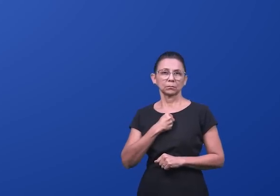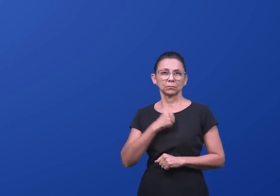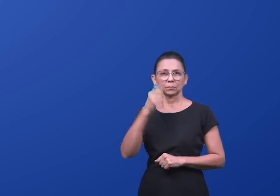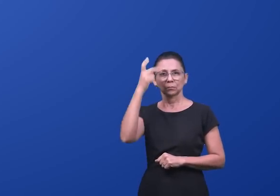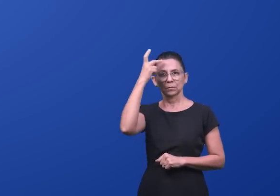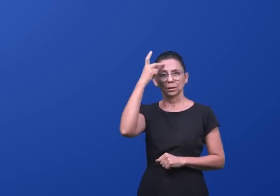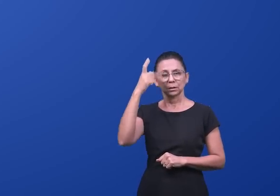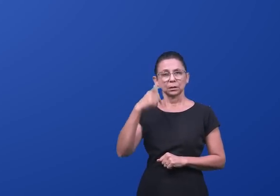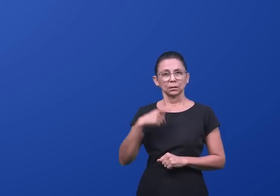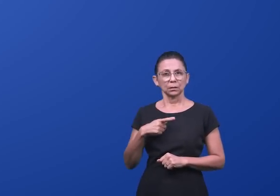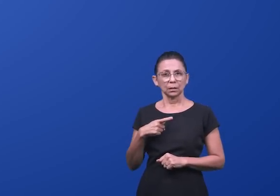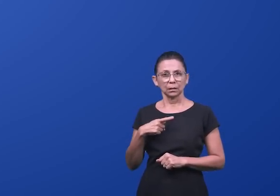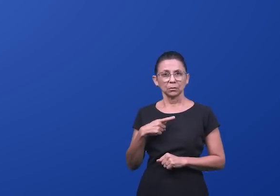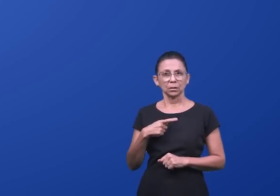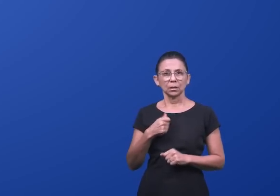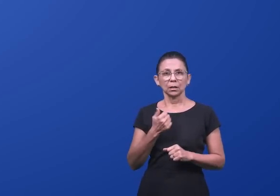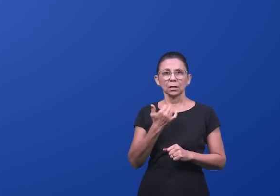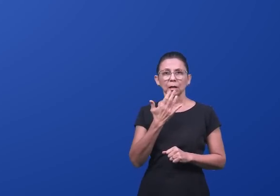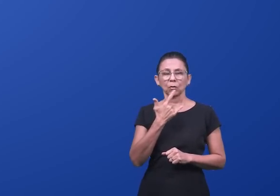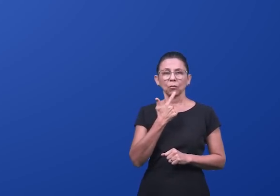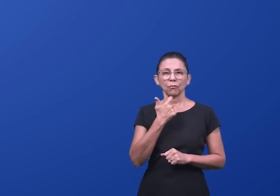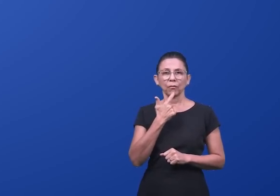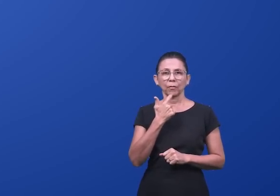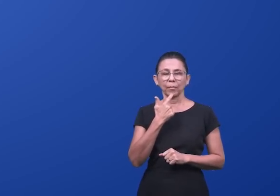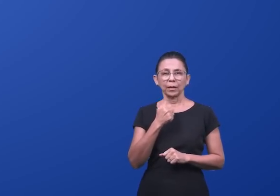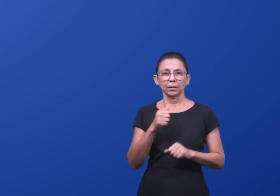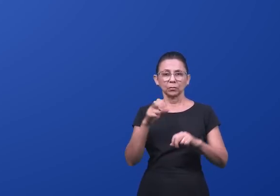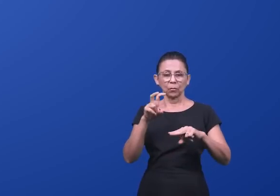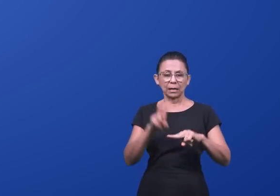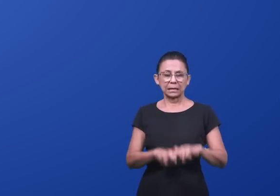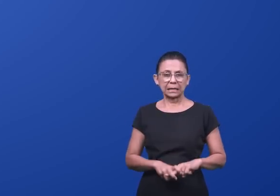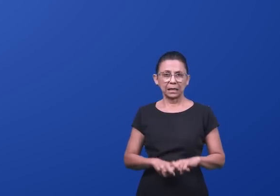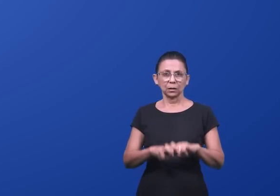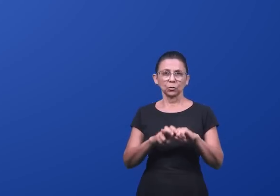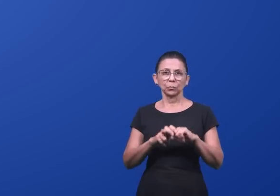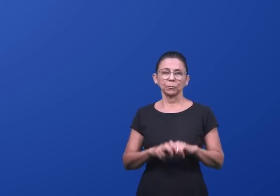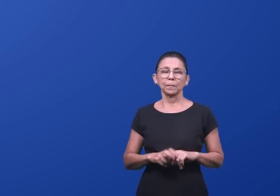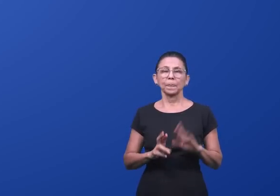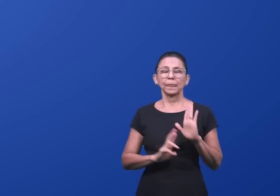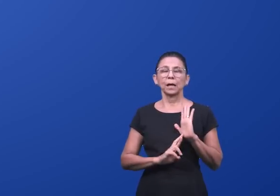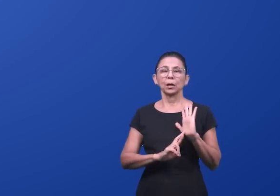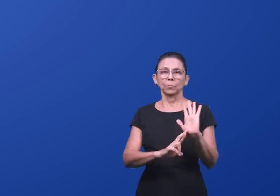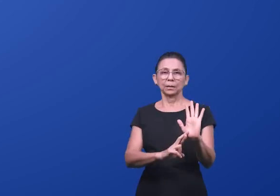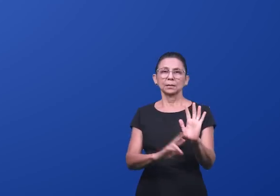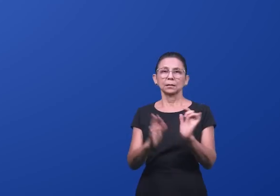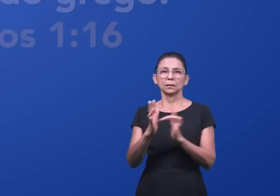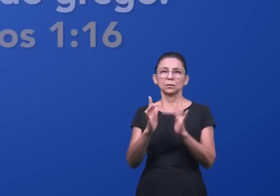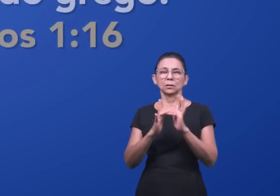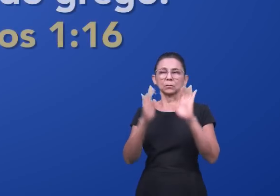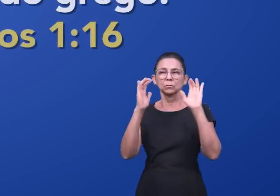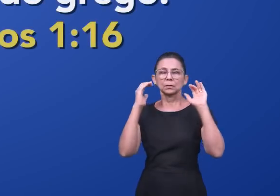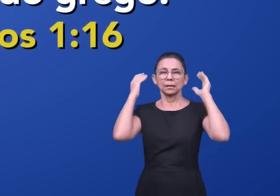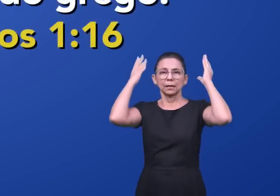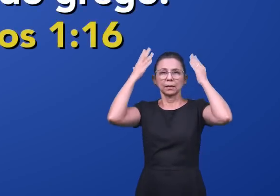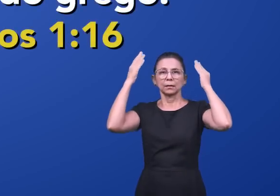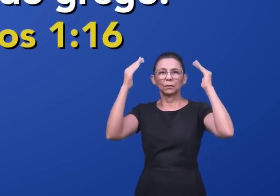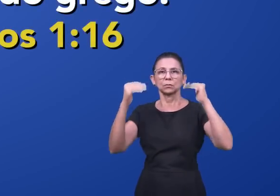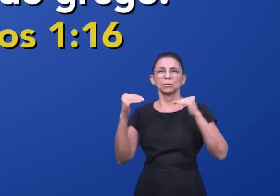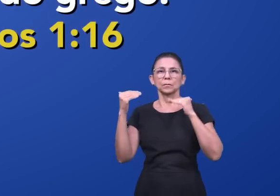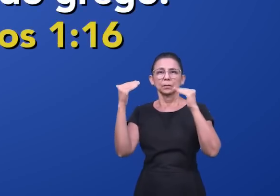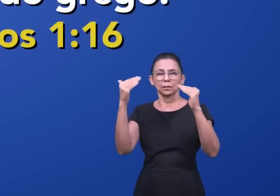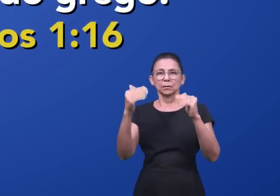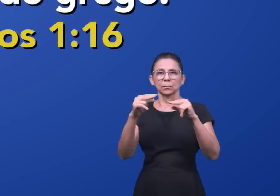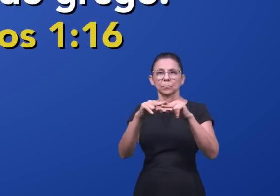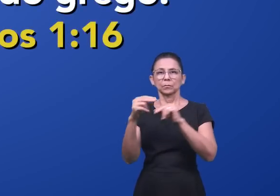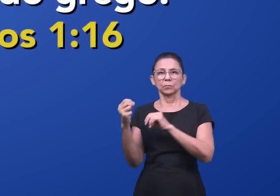estrado ali é a base de todas as coisas. A palavra é a base de todas as coisas. É o poder de Deus para a salvação do homem. Como está também em Romanos 1:16.